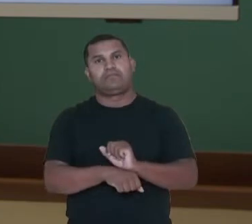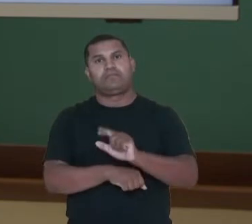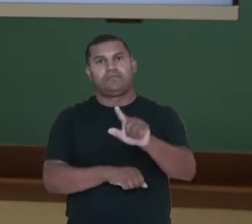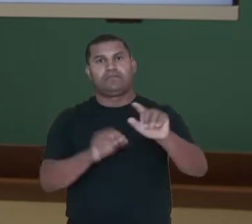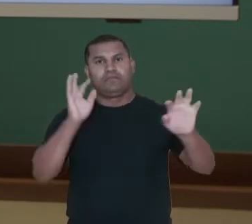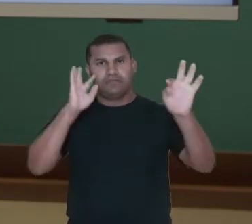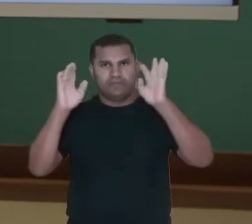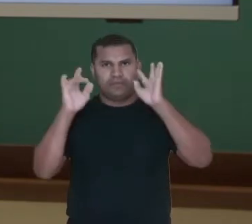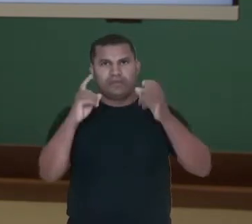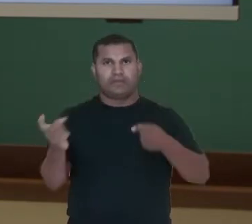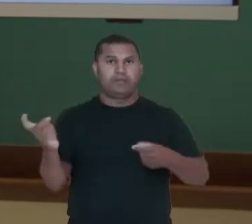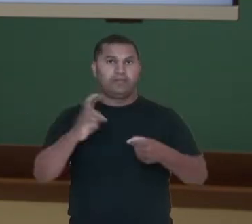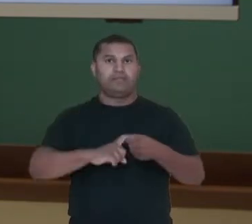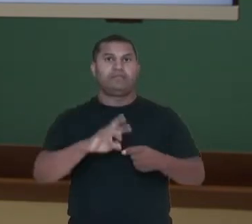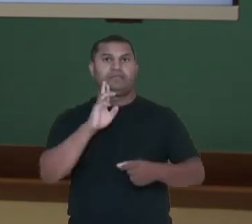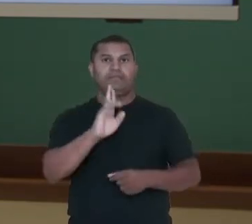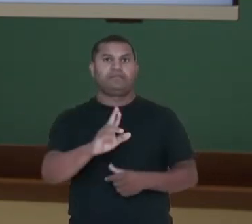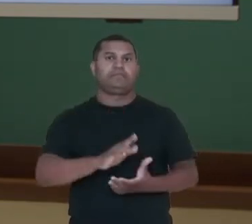pensarem e eu volto com a resposta.